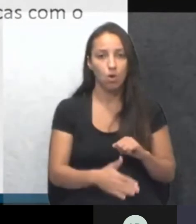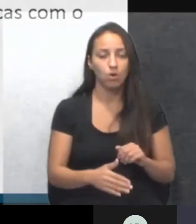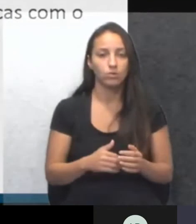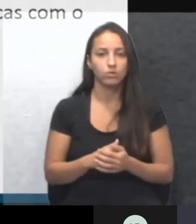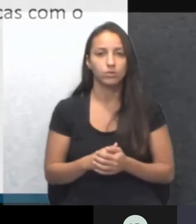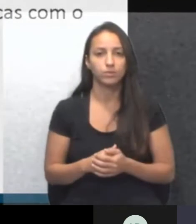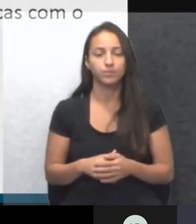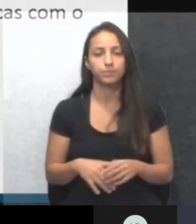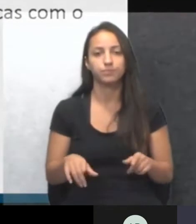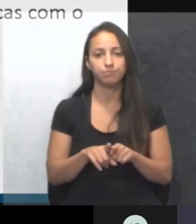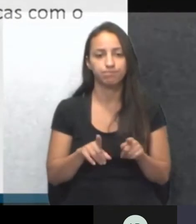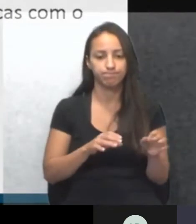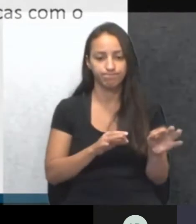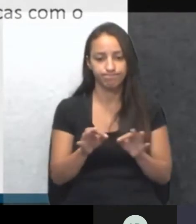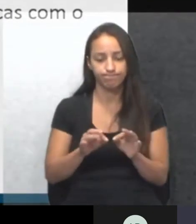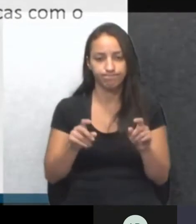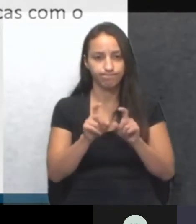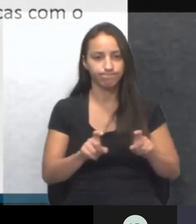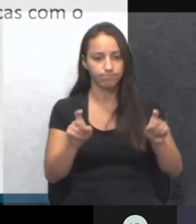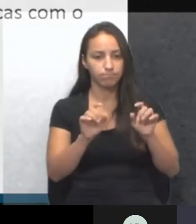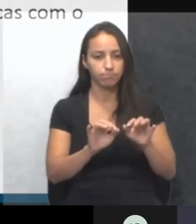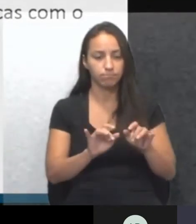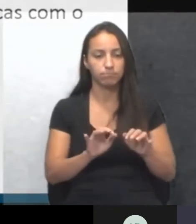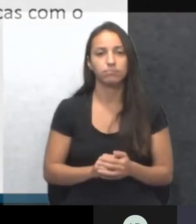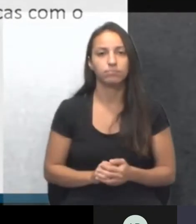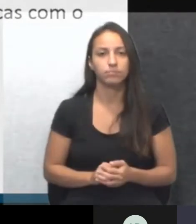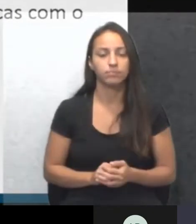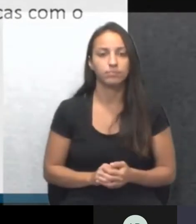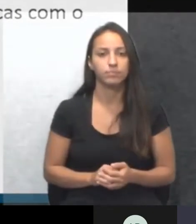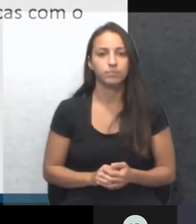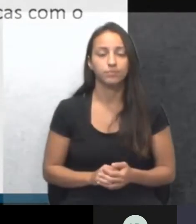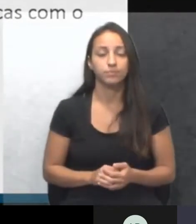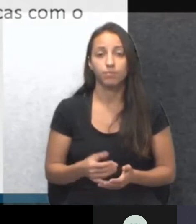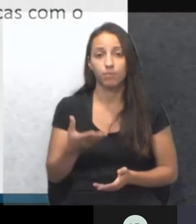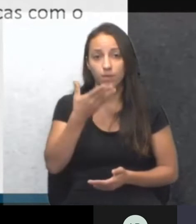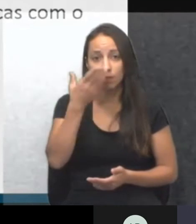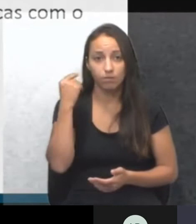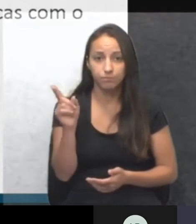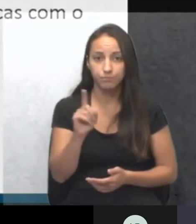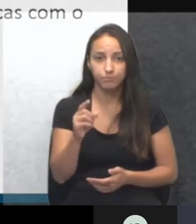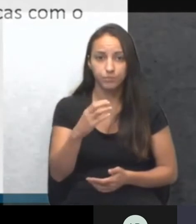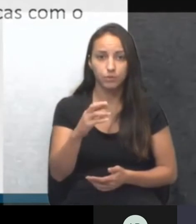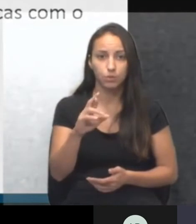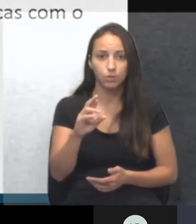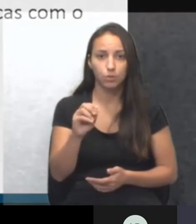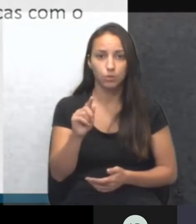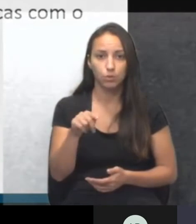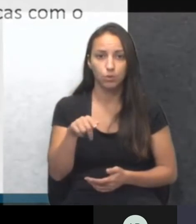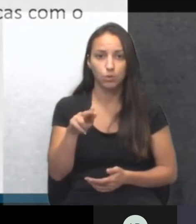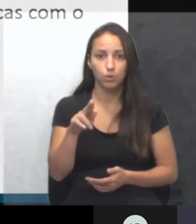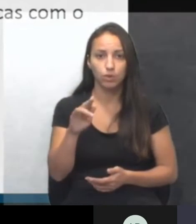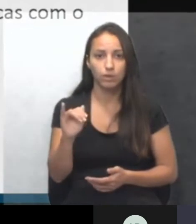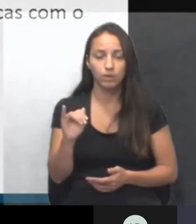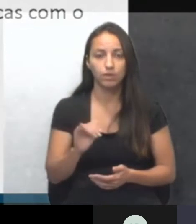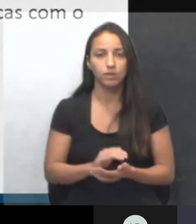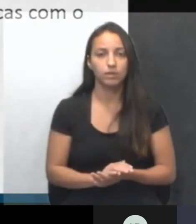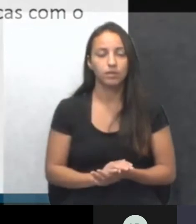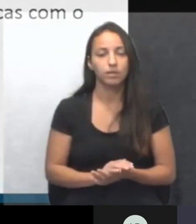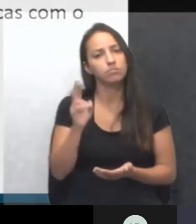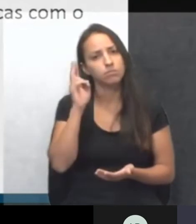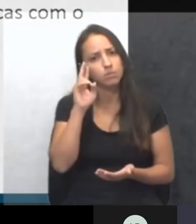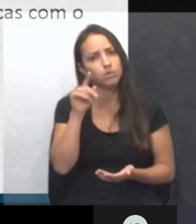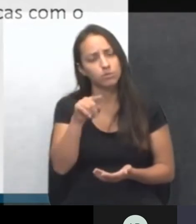representações gráficas também com o auxílio do computador, certo? Nunca esquecendo dos croquis, mas lembrando que você já tem